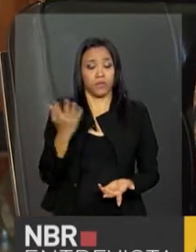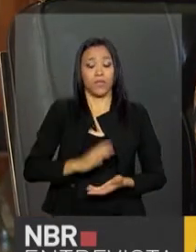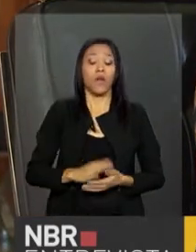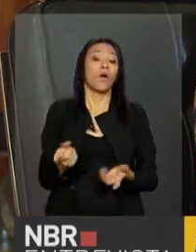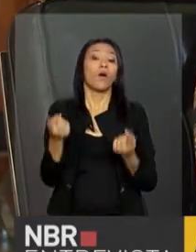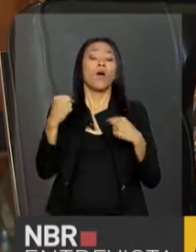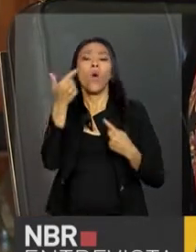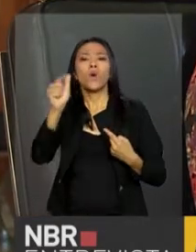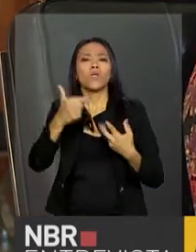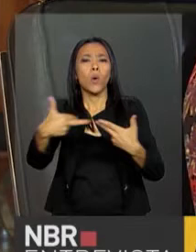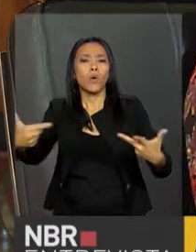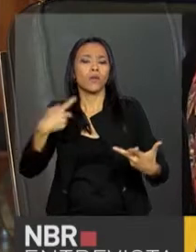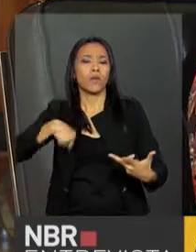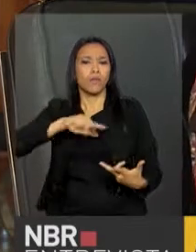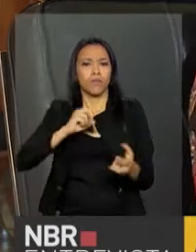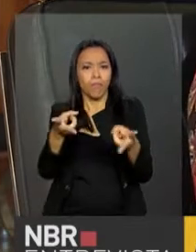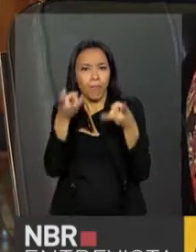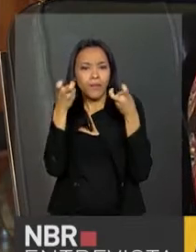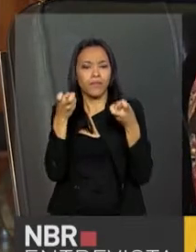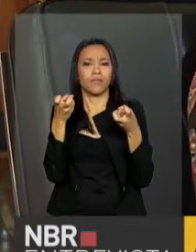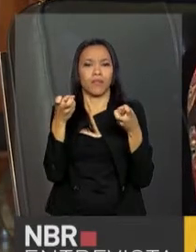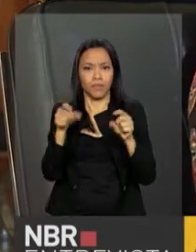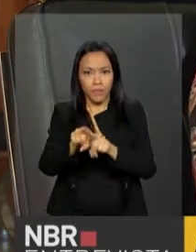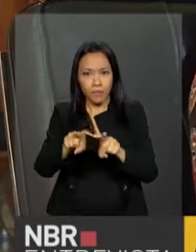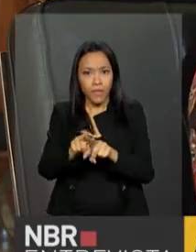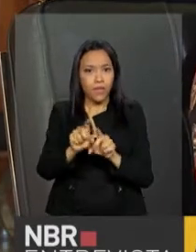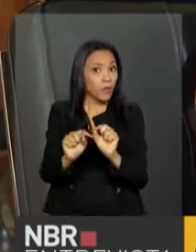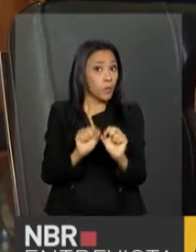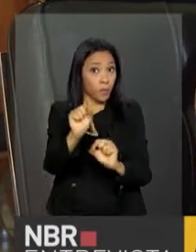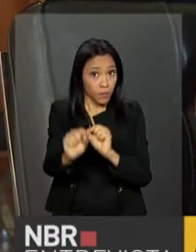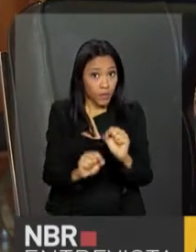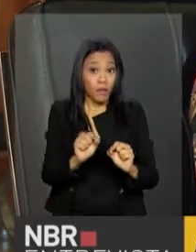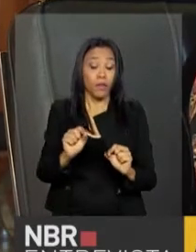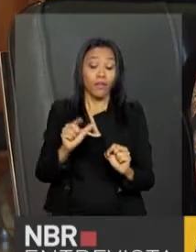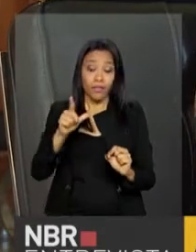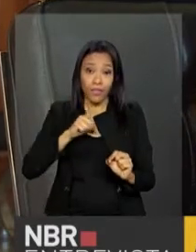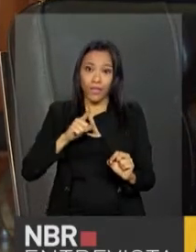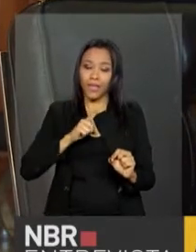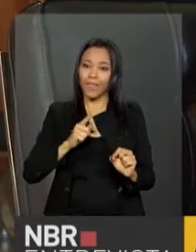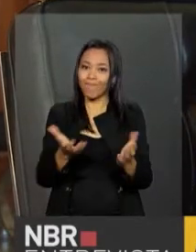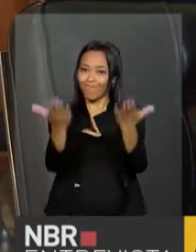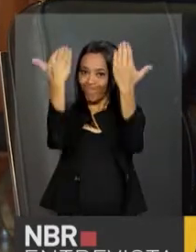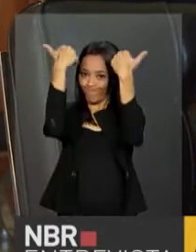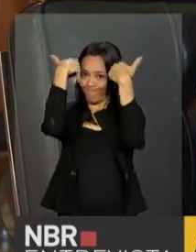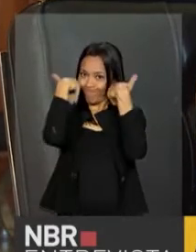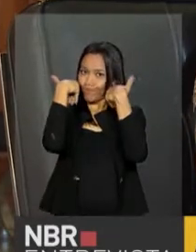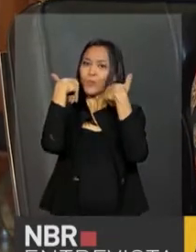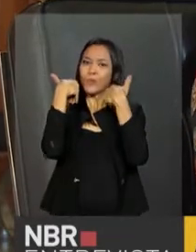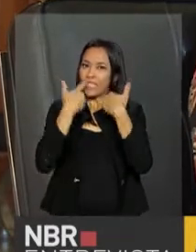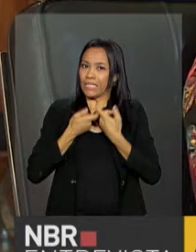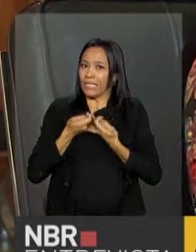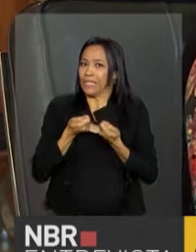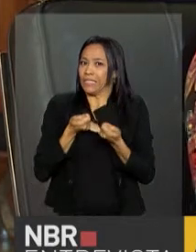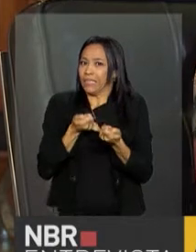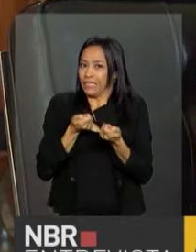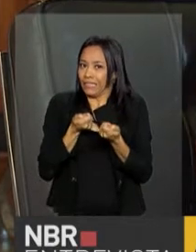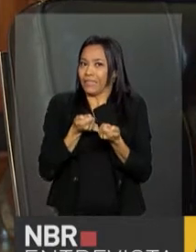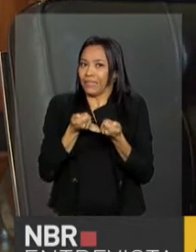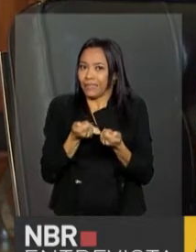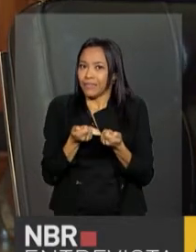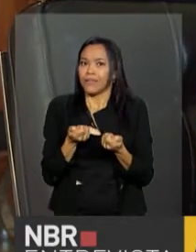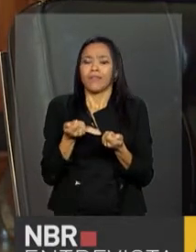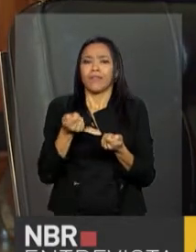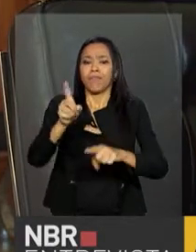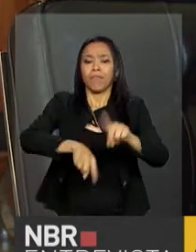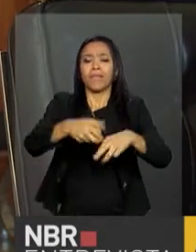outra coisa que a gente percebe nesse sentido é que ainda há muita resistência quanto aos recursos de